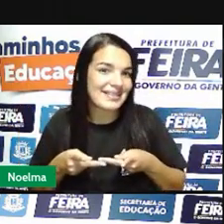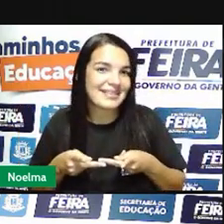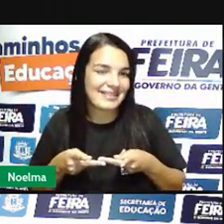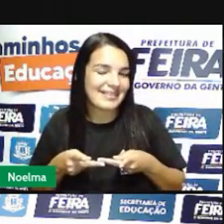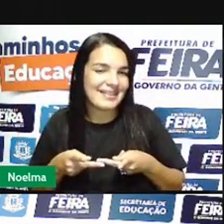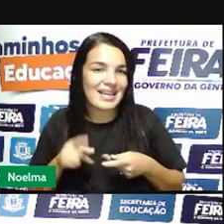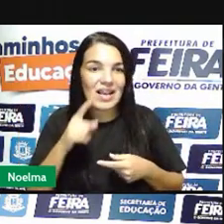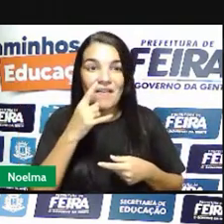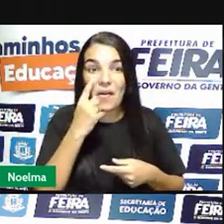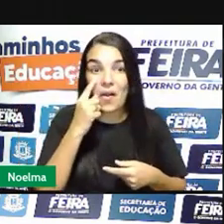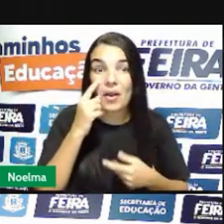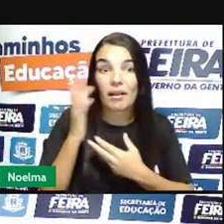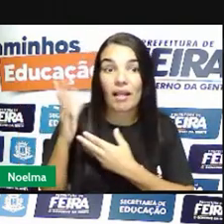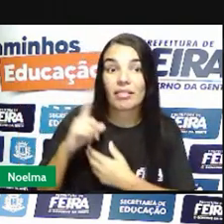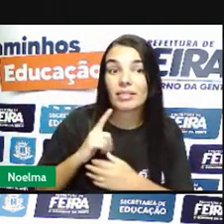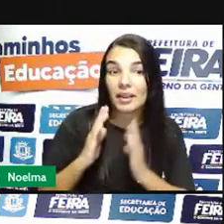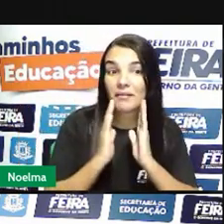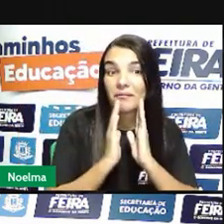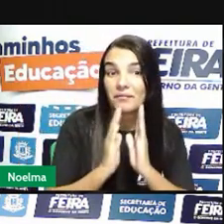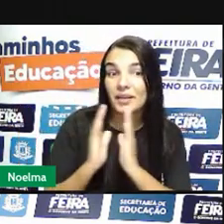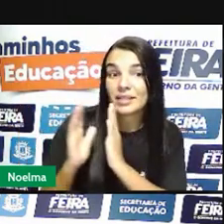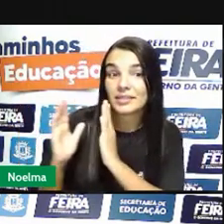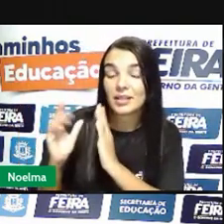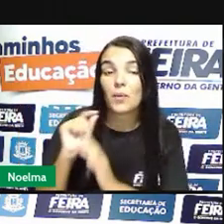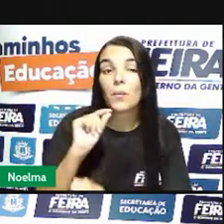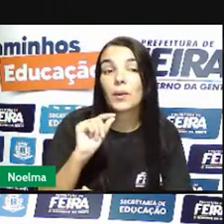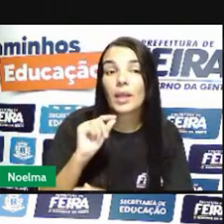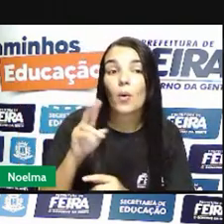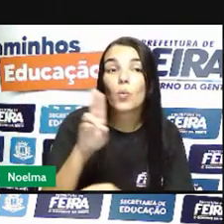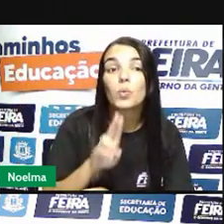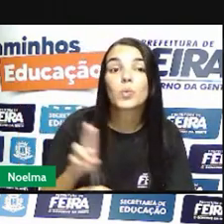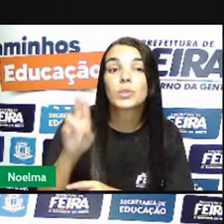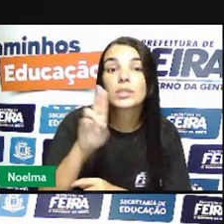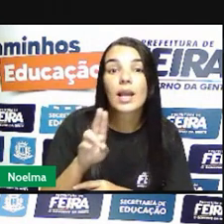nela por exemplo nós temos aí ingredientes